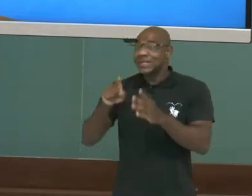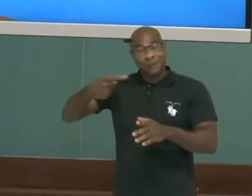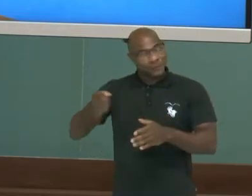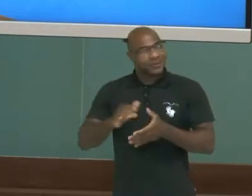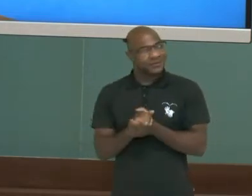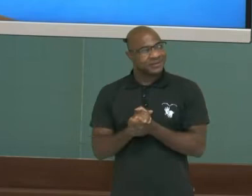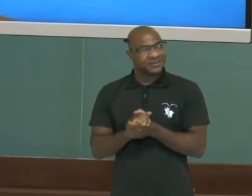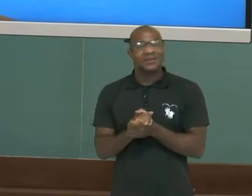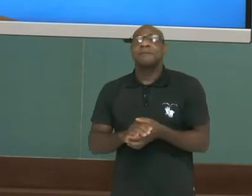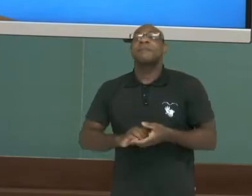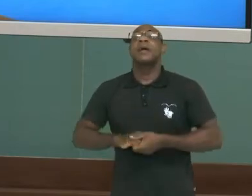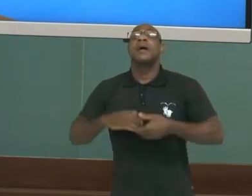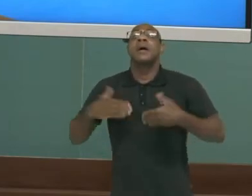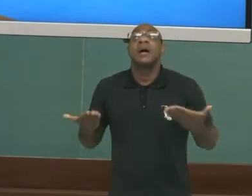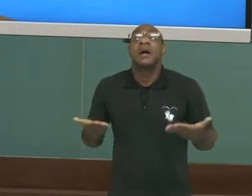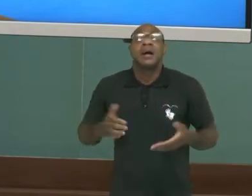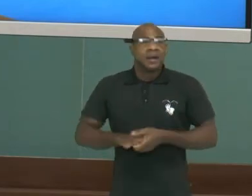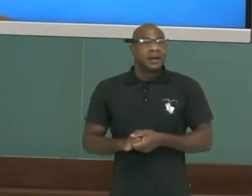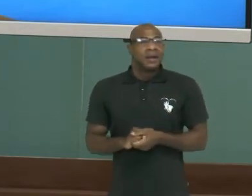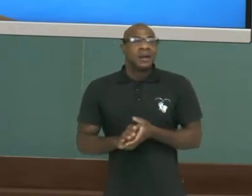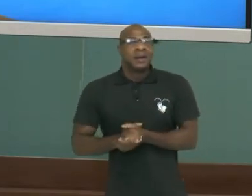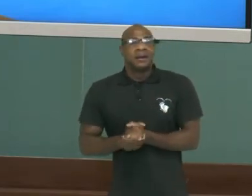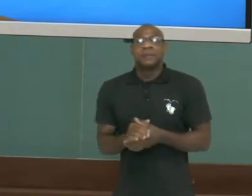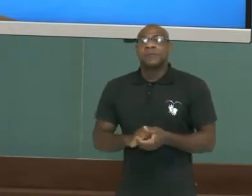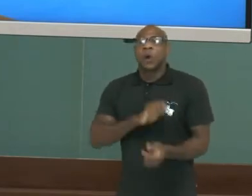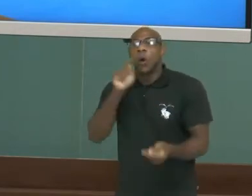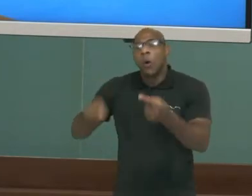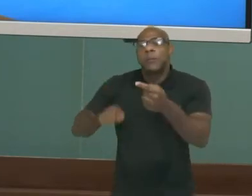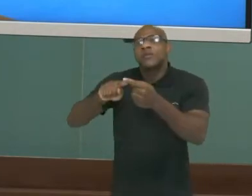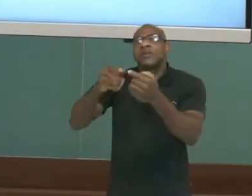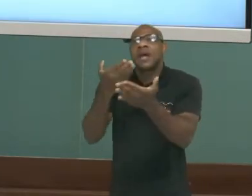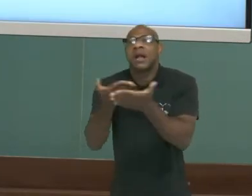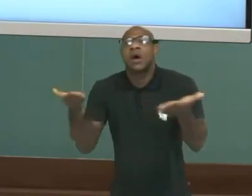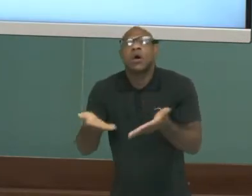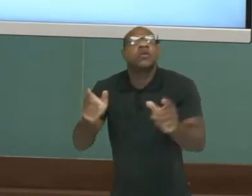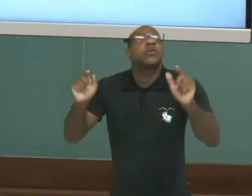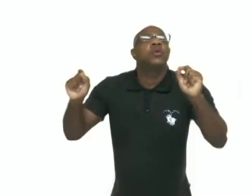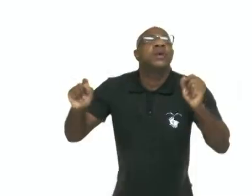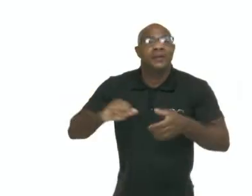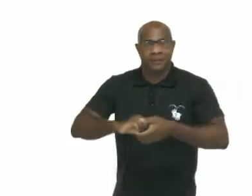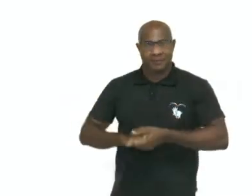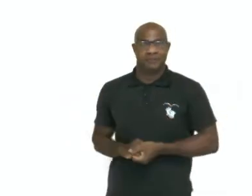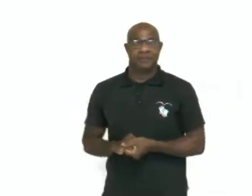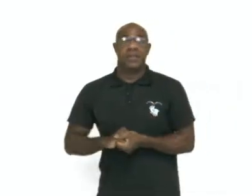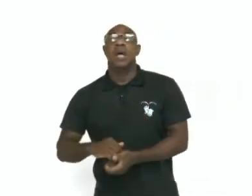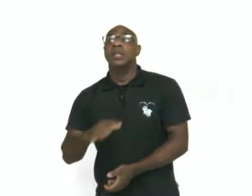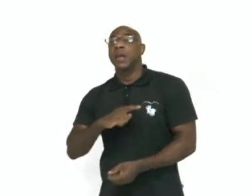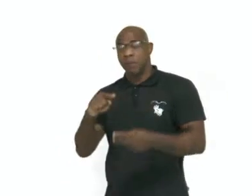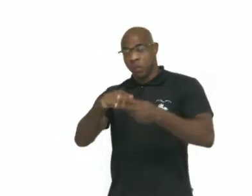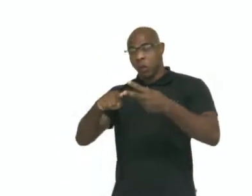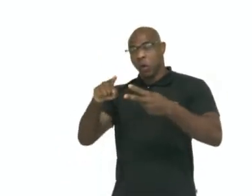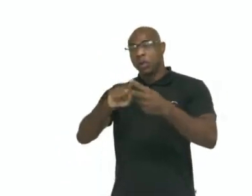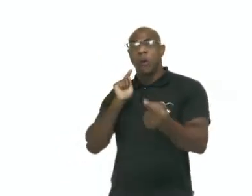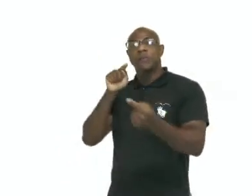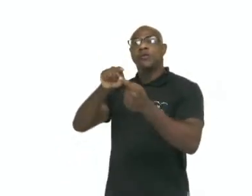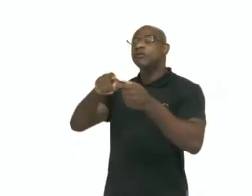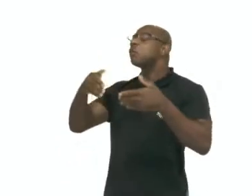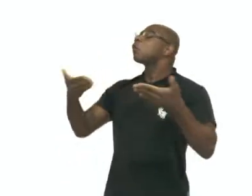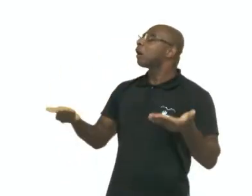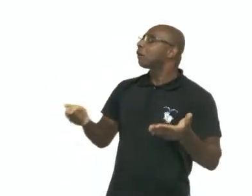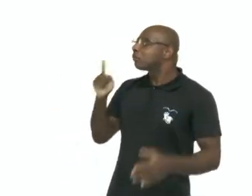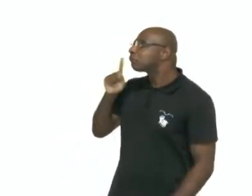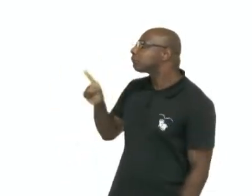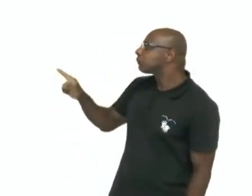conto. Mas antes, vamos lá então para os nossos objetivos da aula de hoje? Bora lá comigo. Temos dois objetivos. Quais são eles?